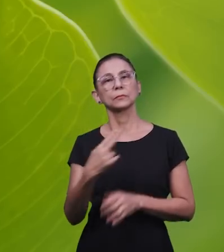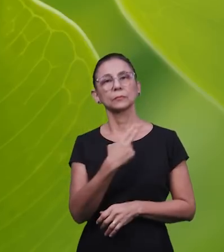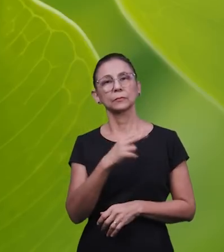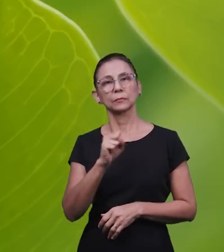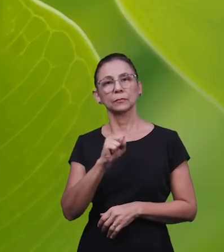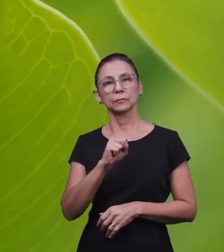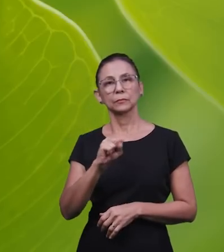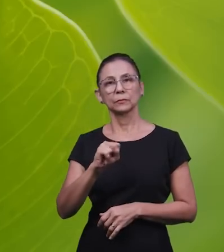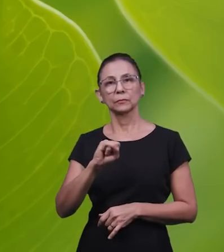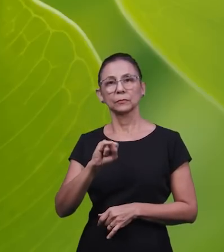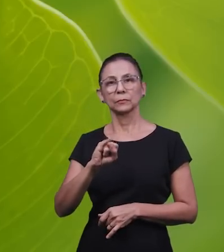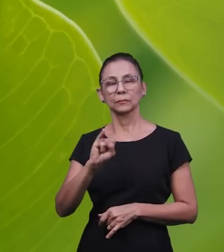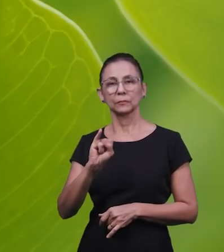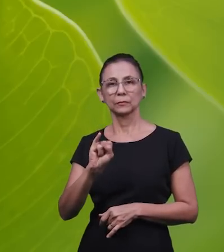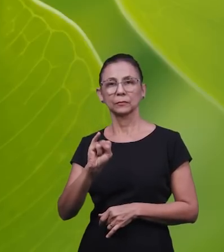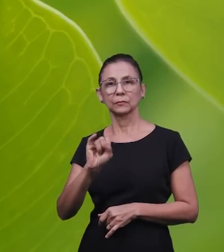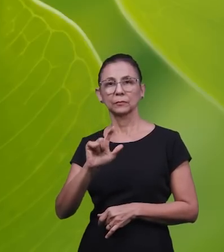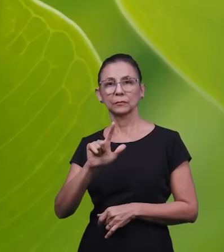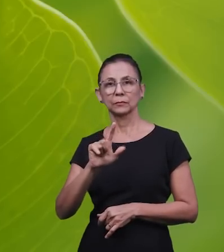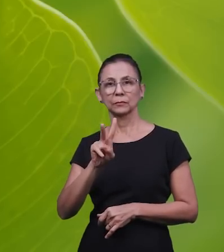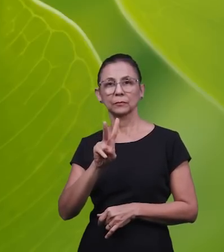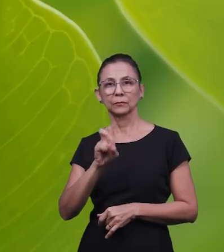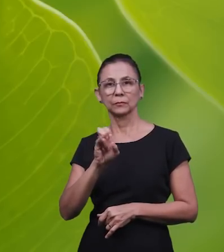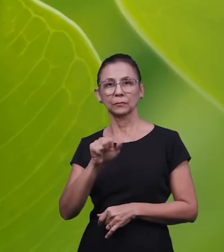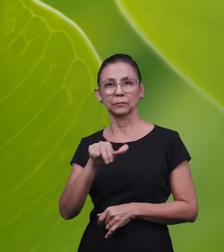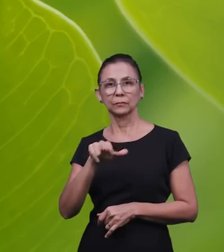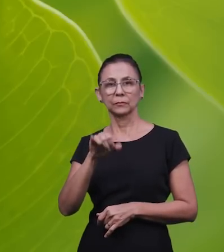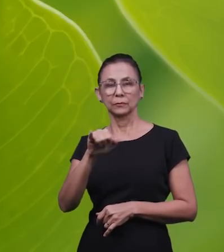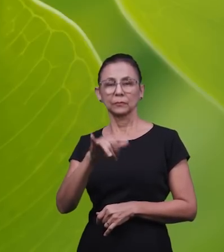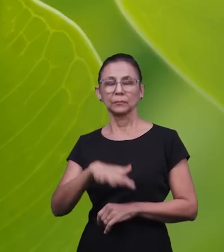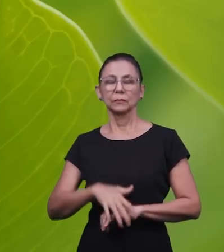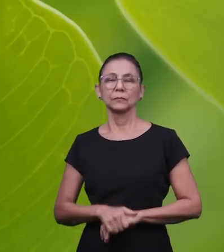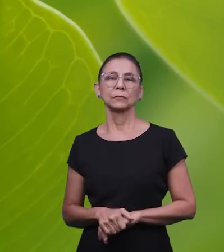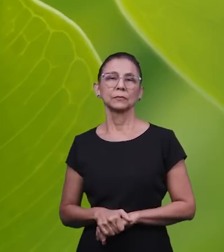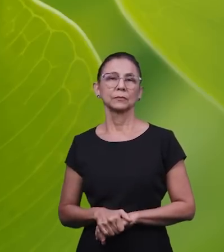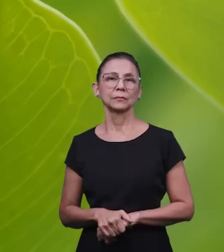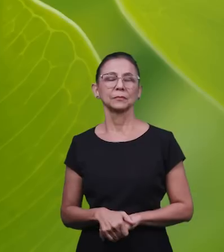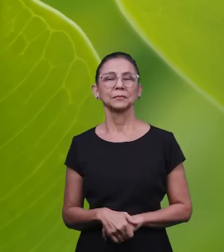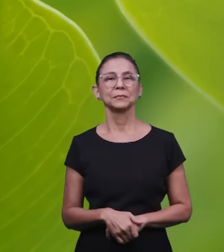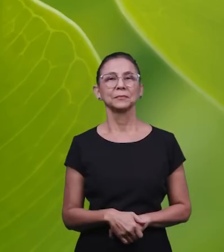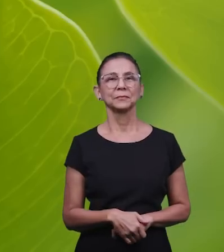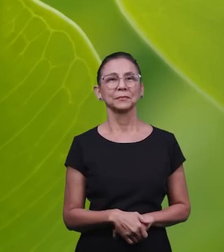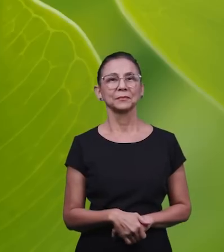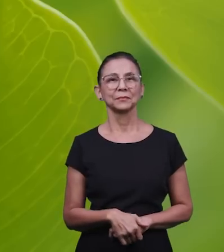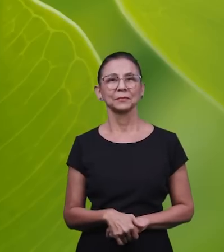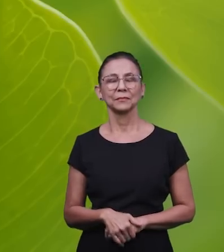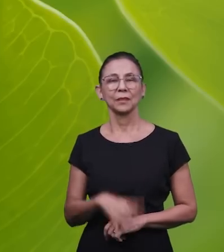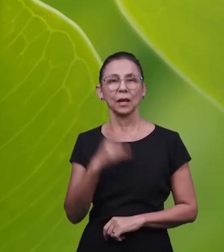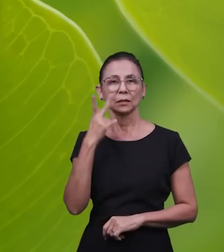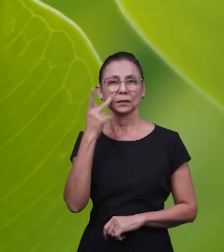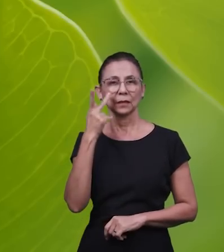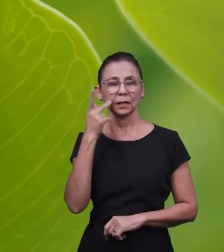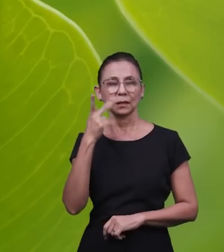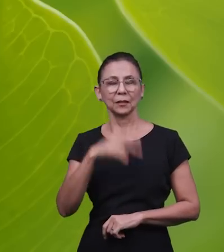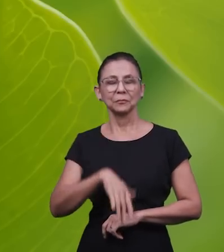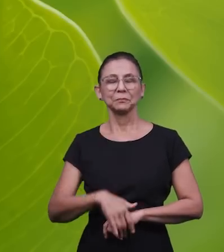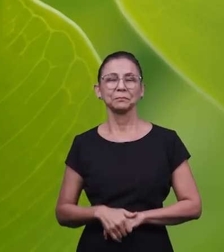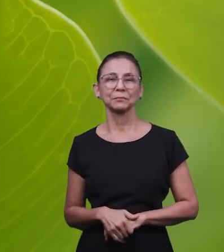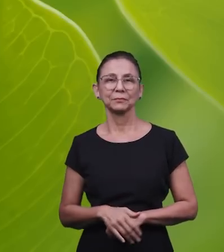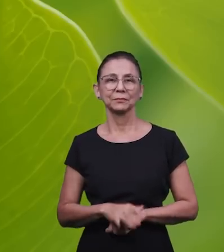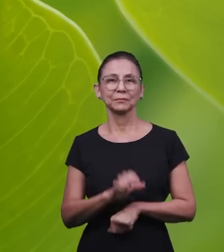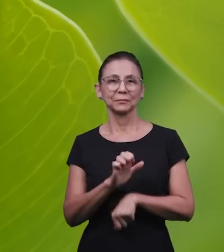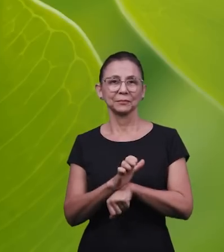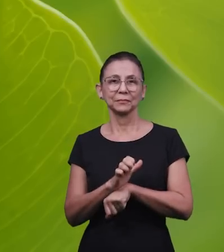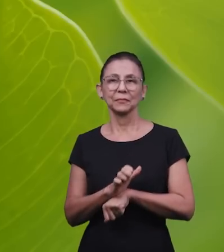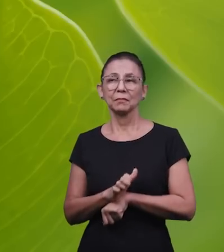nome é Silviane, eu sou da Igreja do Parque São José, em Fortaleza, Ceará, pastor Adeilton. A experiência que eu tenho vivido